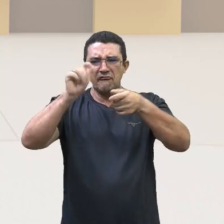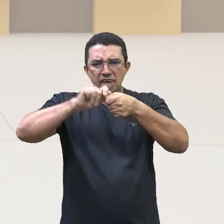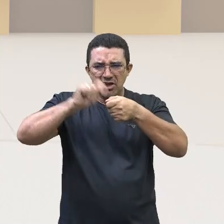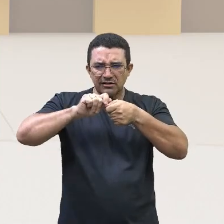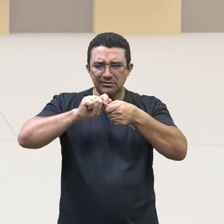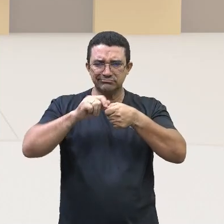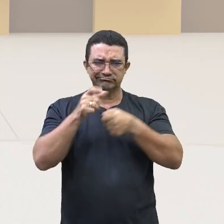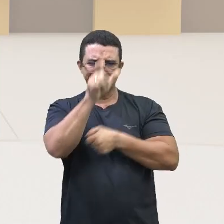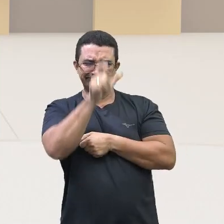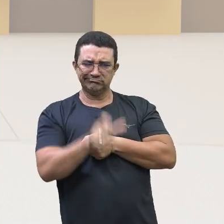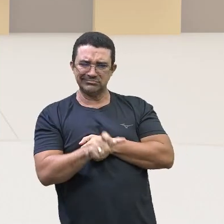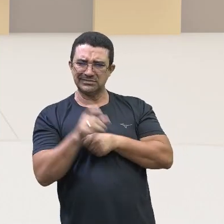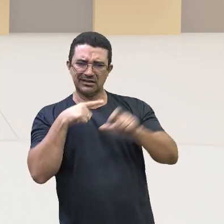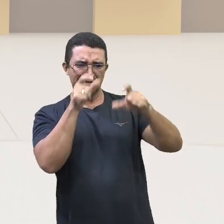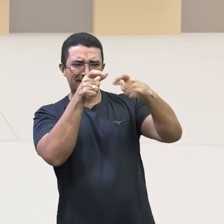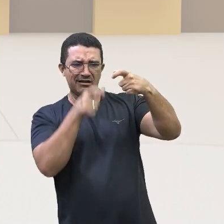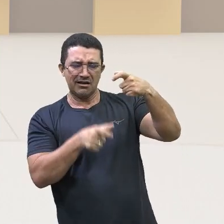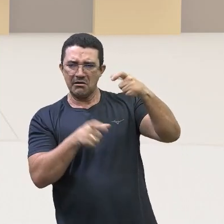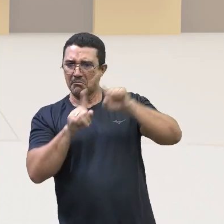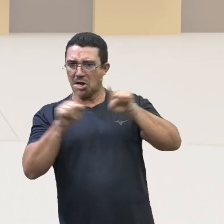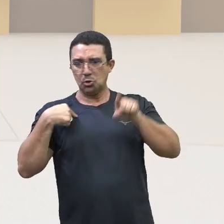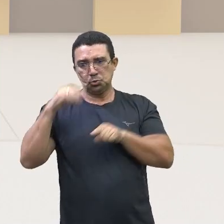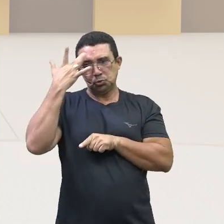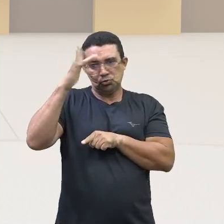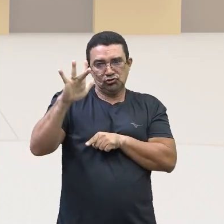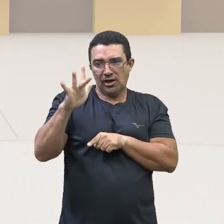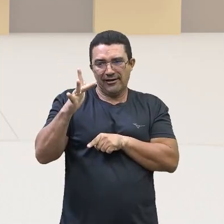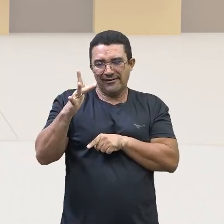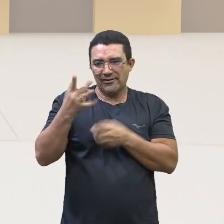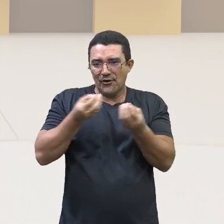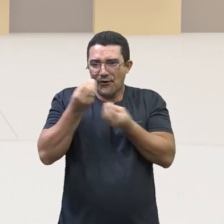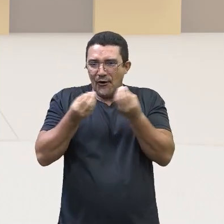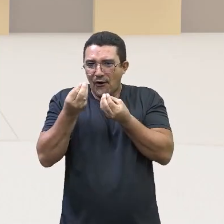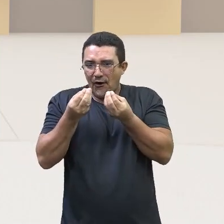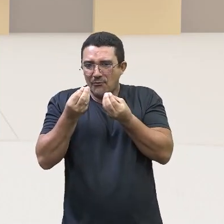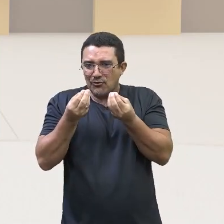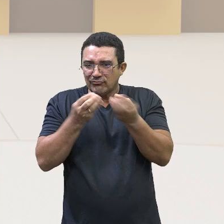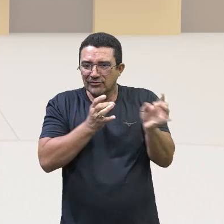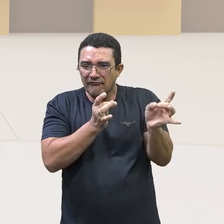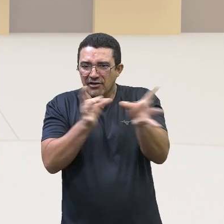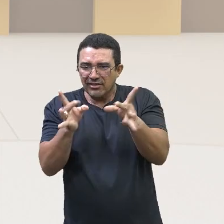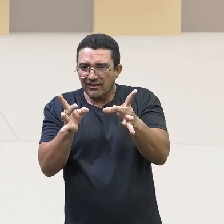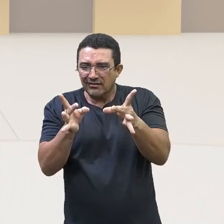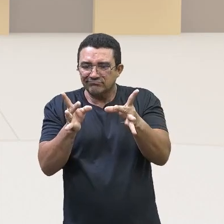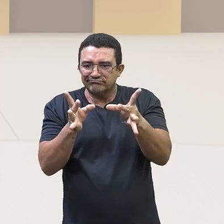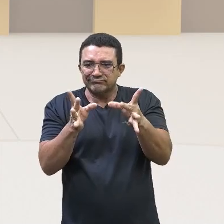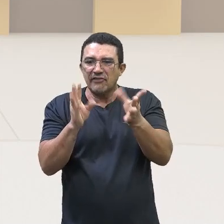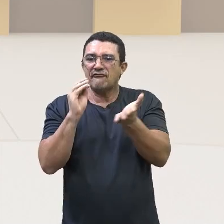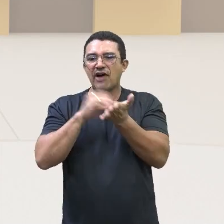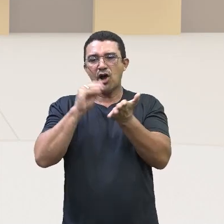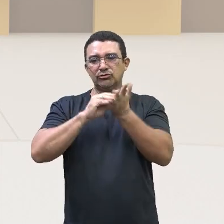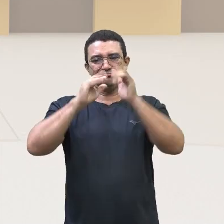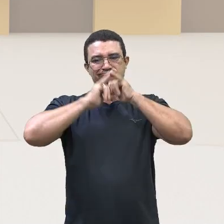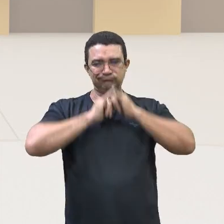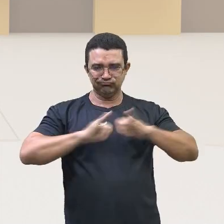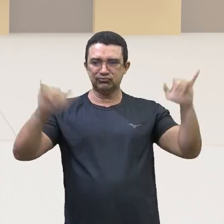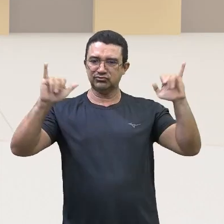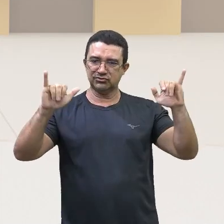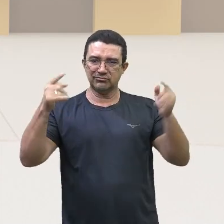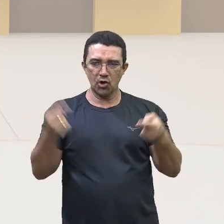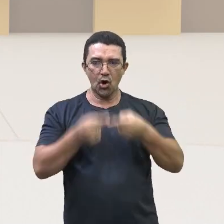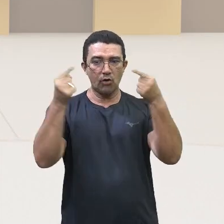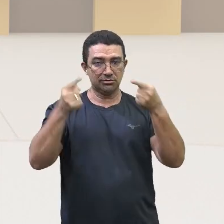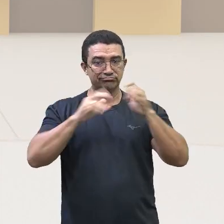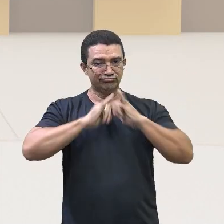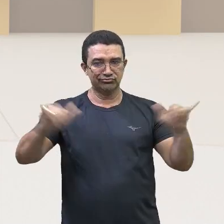eu tenho um produto, porém eu não estou sabendo vender. Vender, passar. A ideia de propaganda, de publicidade não está adequada a essa